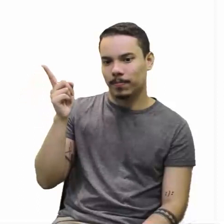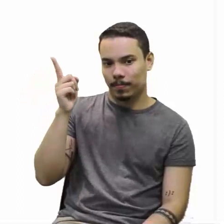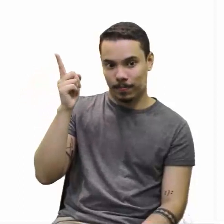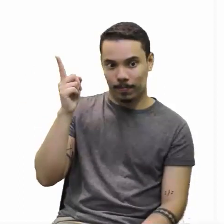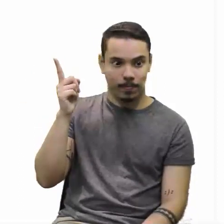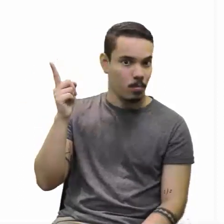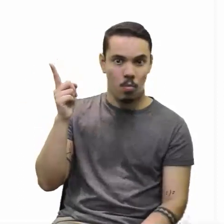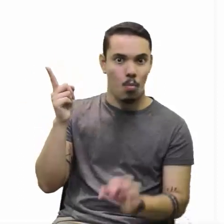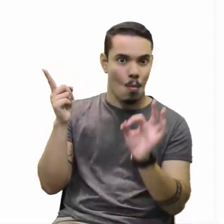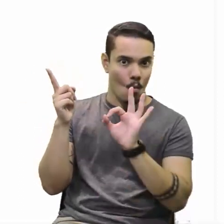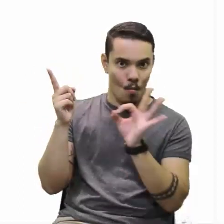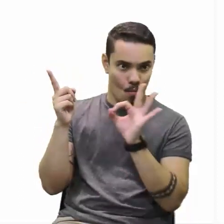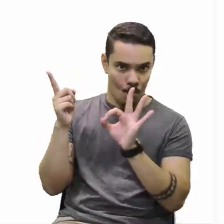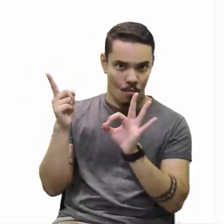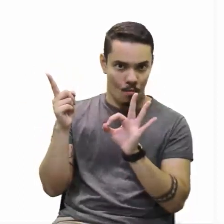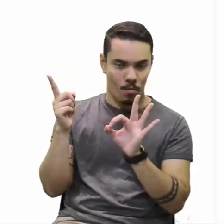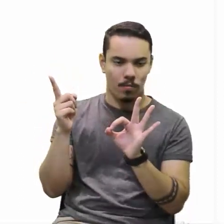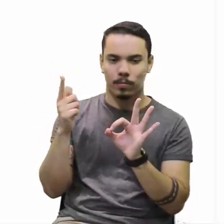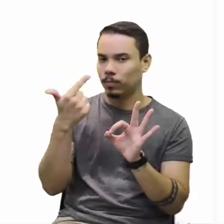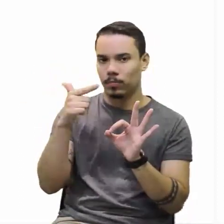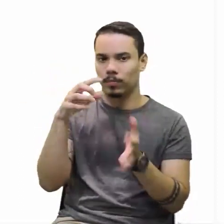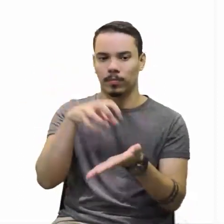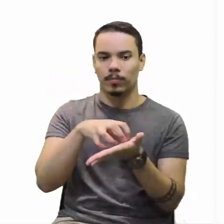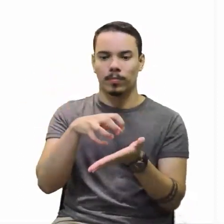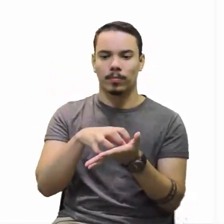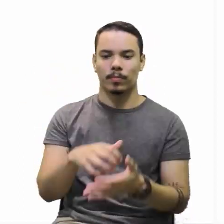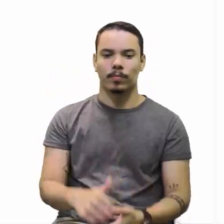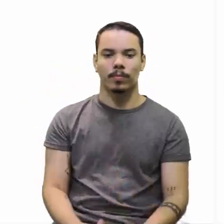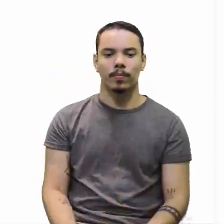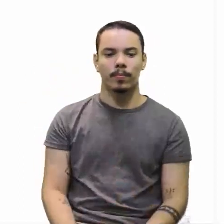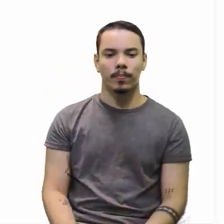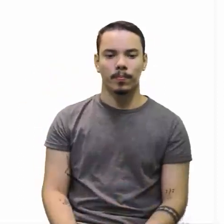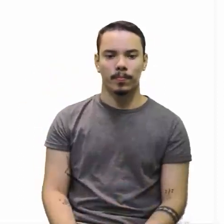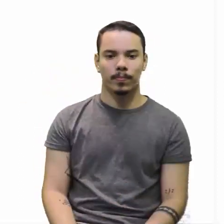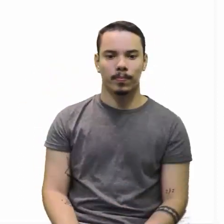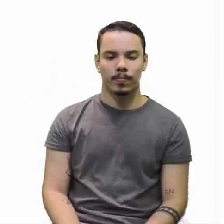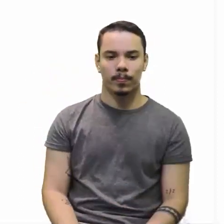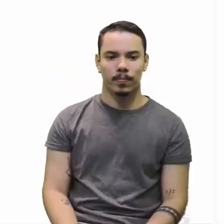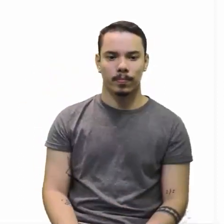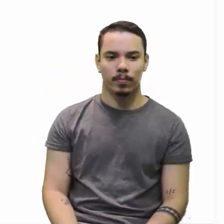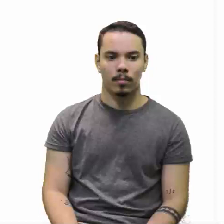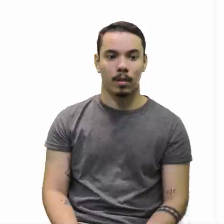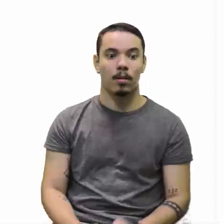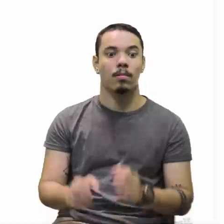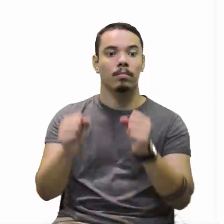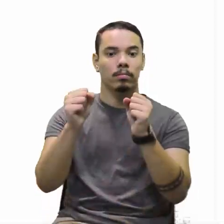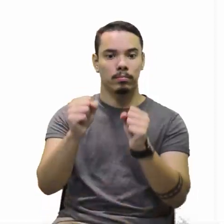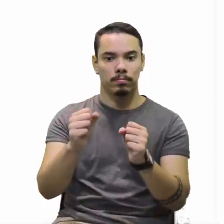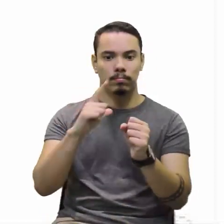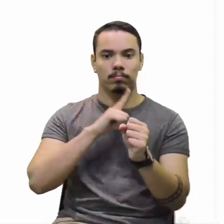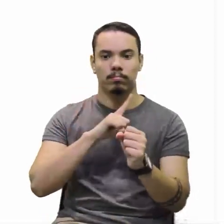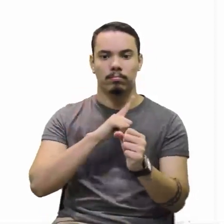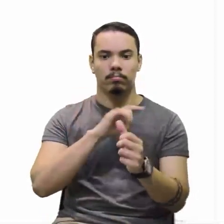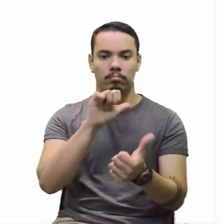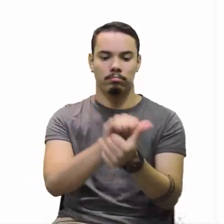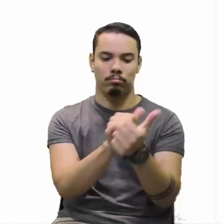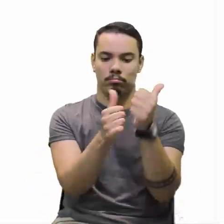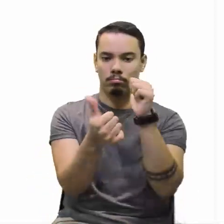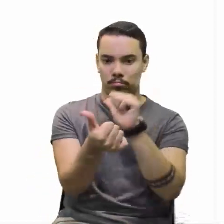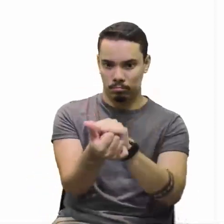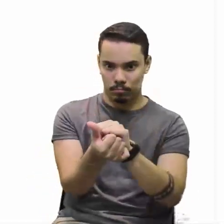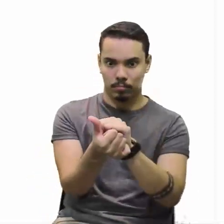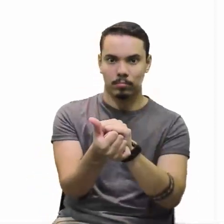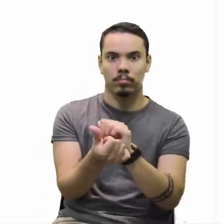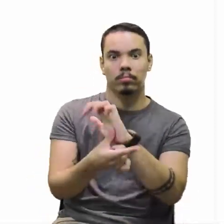tem nada, ó, sem núcleo, certo? Então, pode ter um núcleo ajustável, como nós vimos no tipo